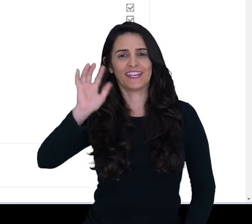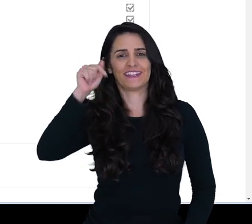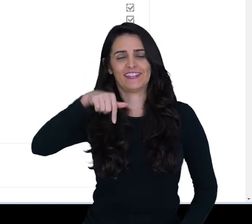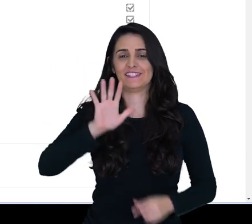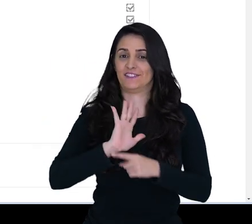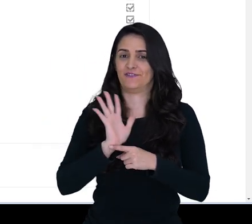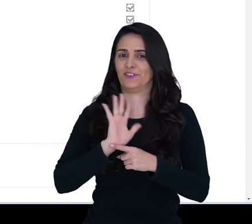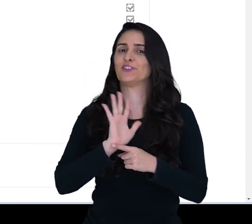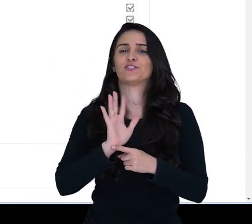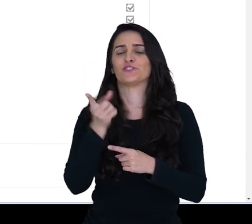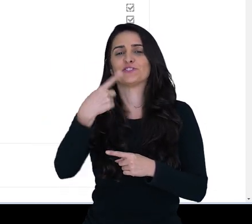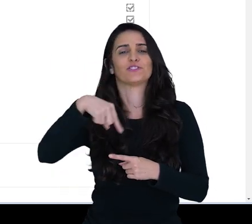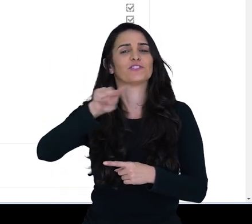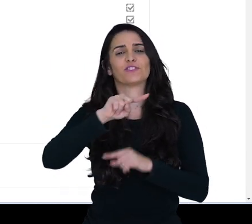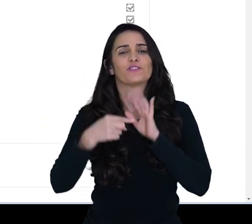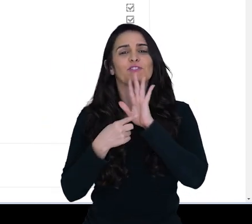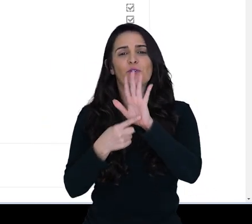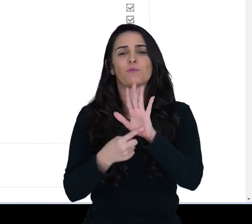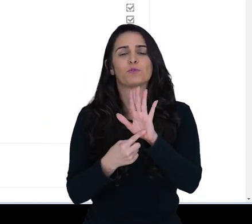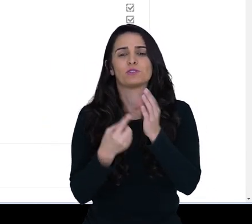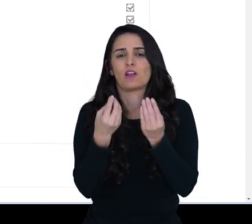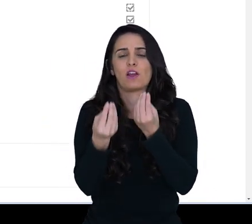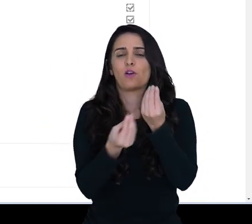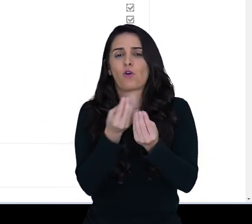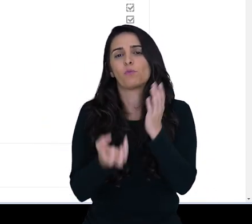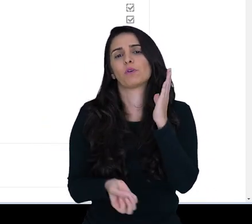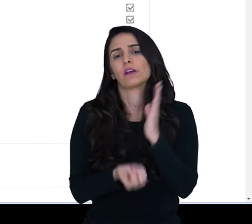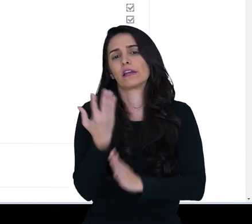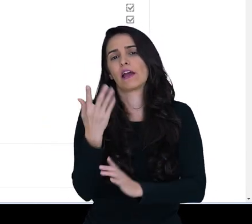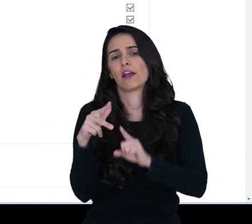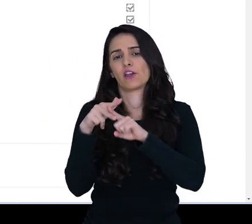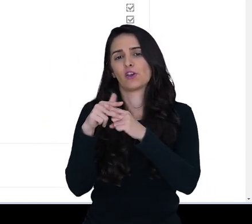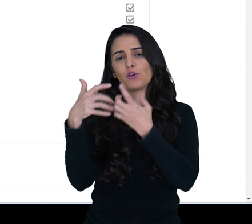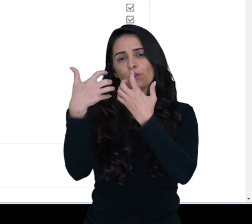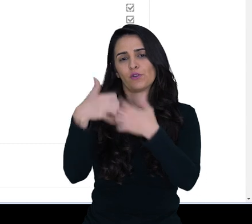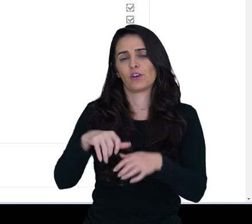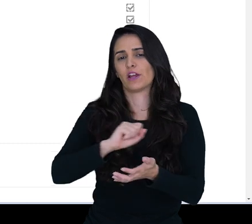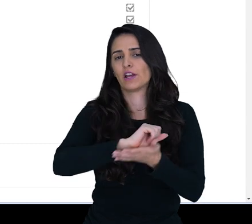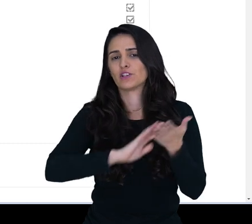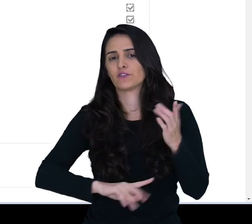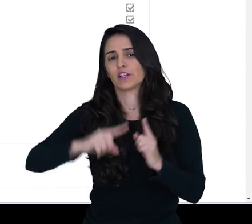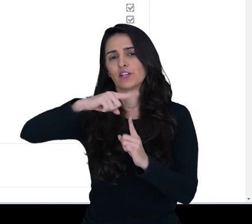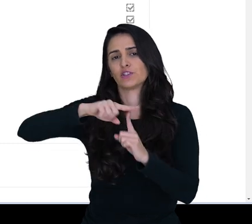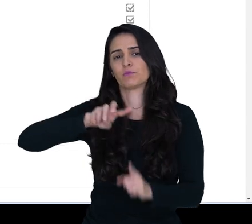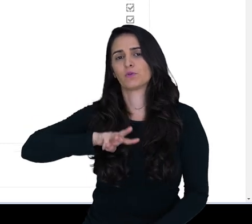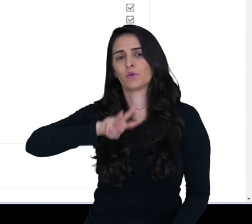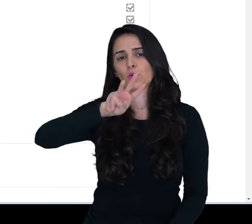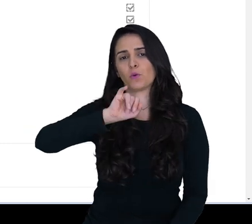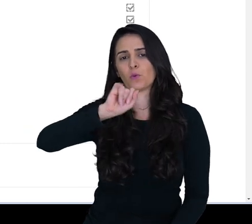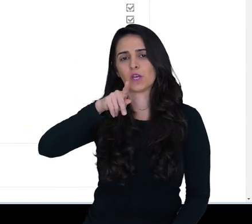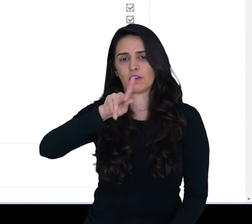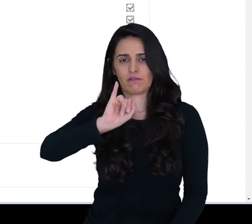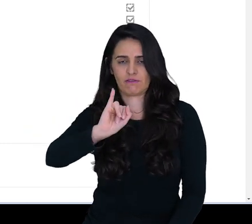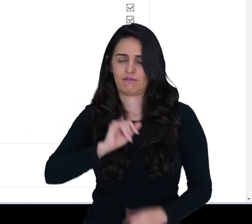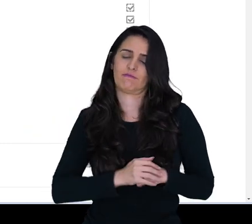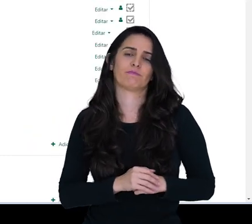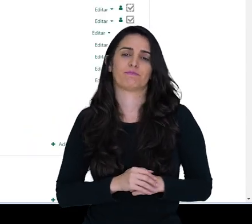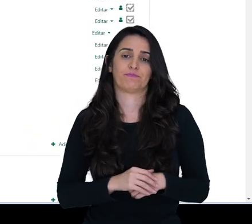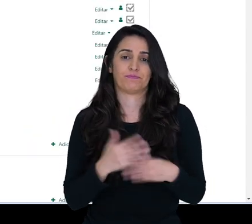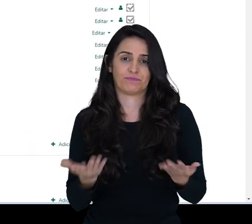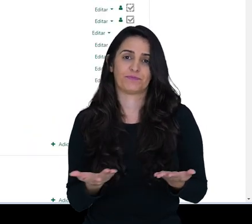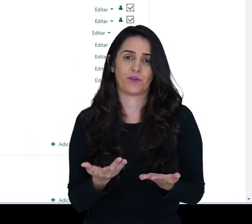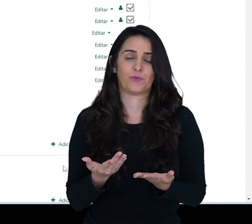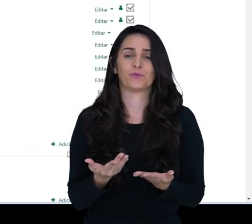Olá Neste vídeo tutorial Vamos aprender a criar e configurar a atividade Week para isso vamos